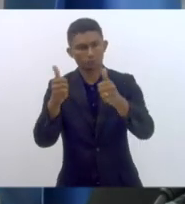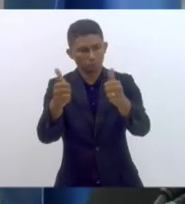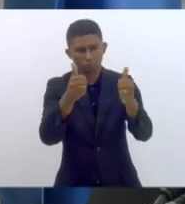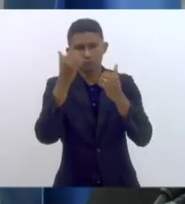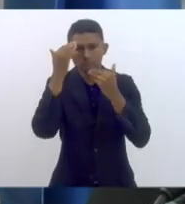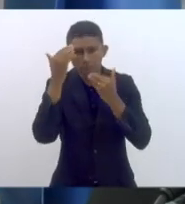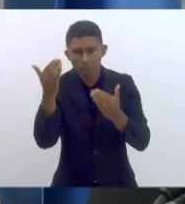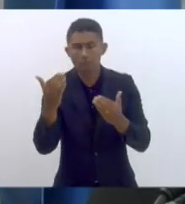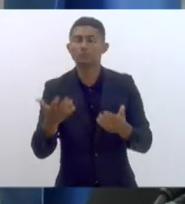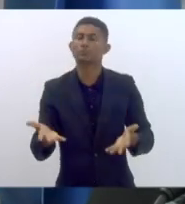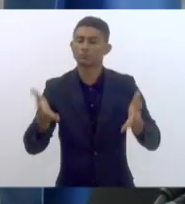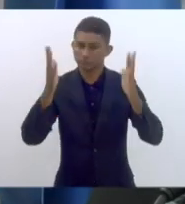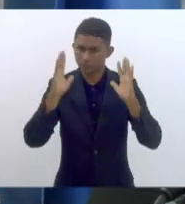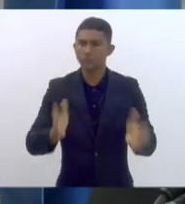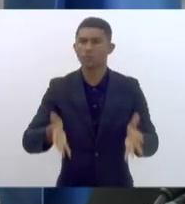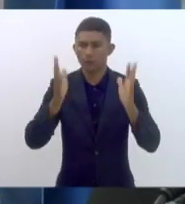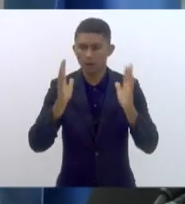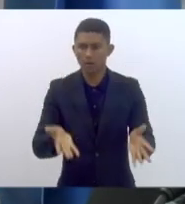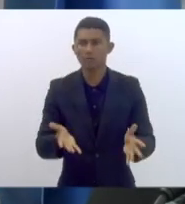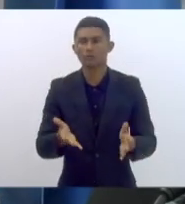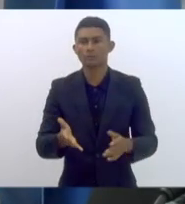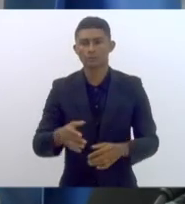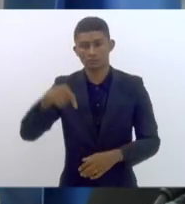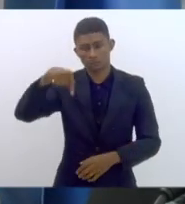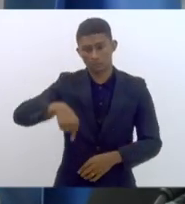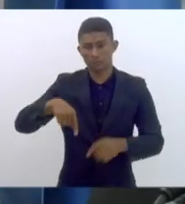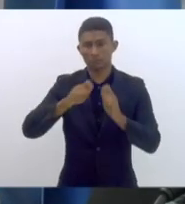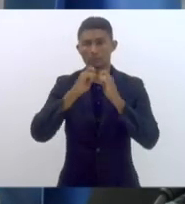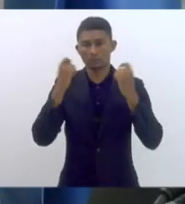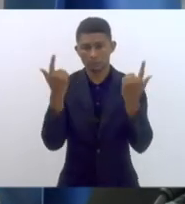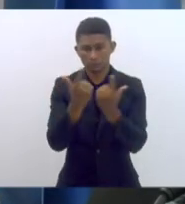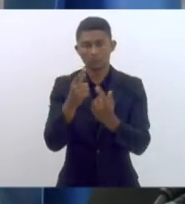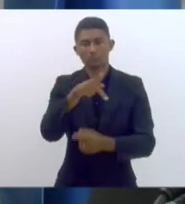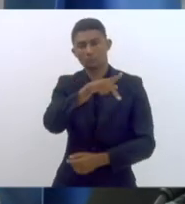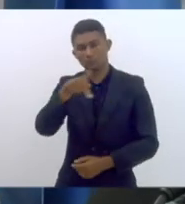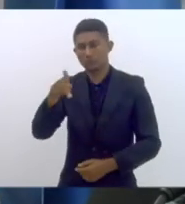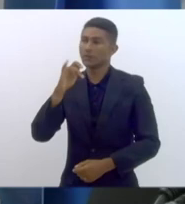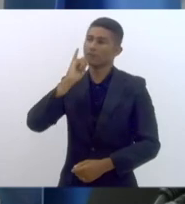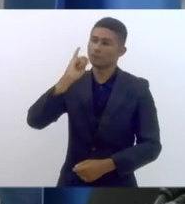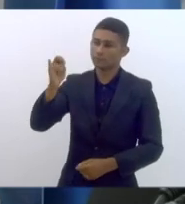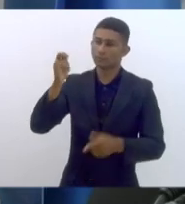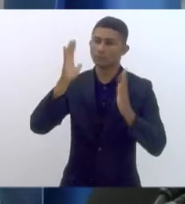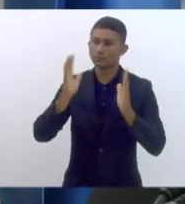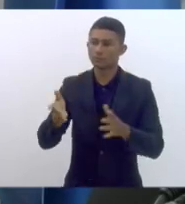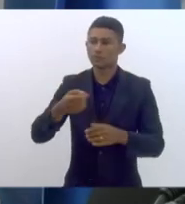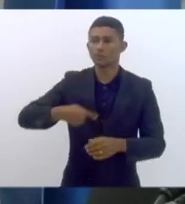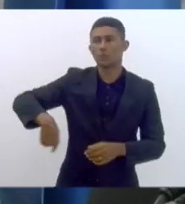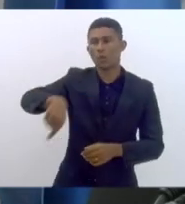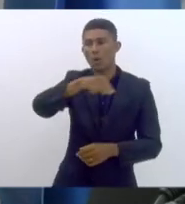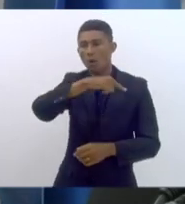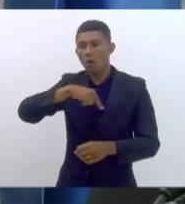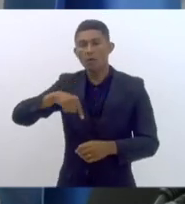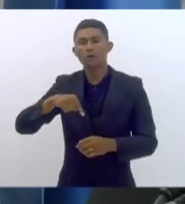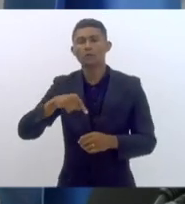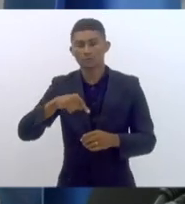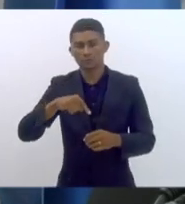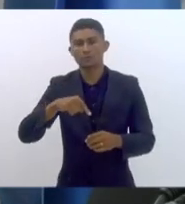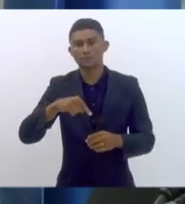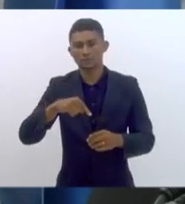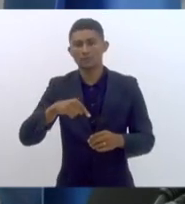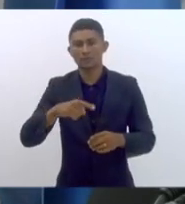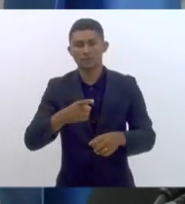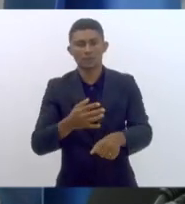oficiei ao presidente da casa que a gente vai trabalhar no recesso. Não